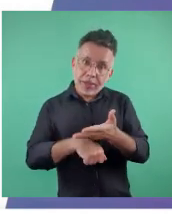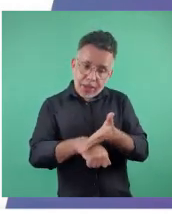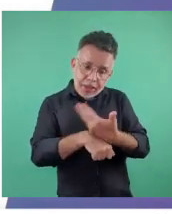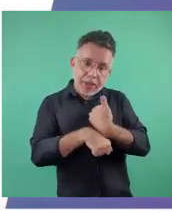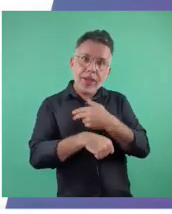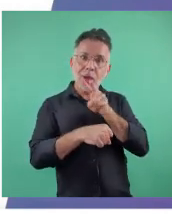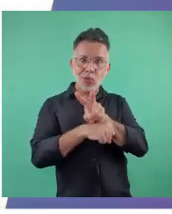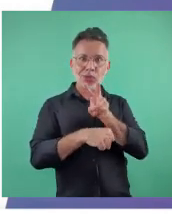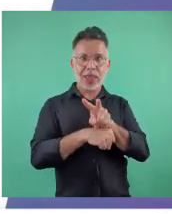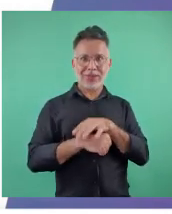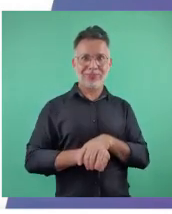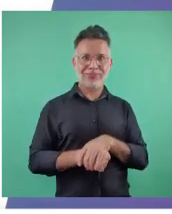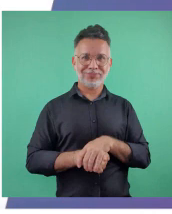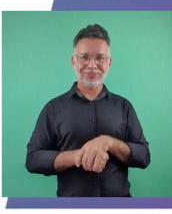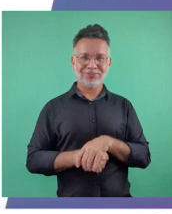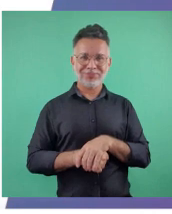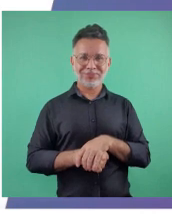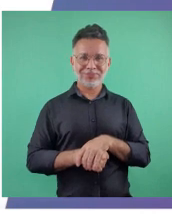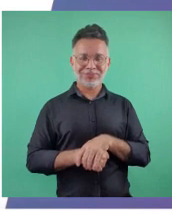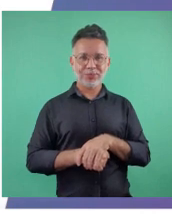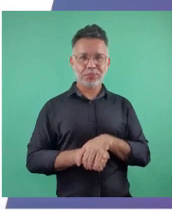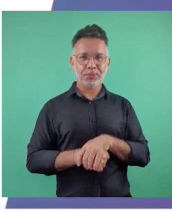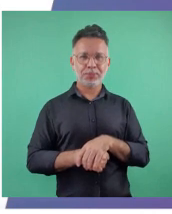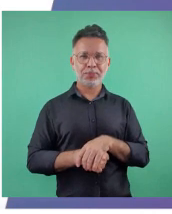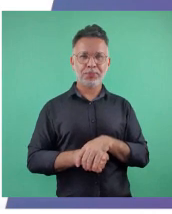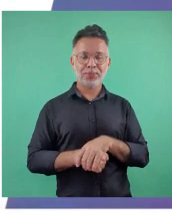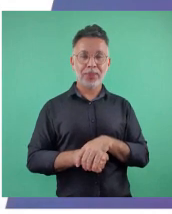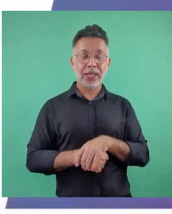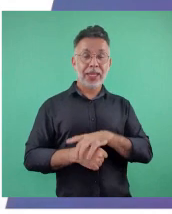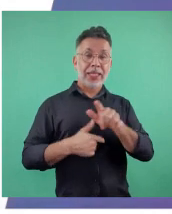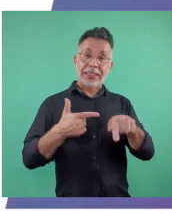é prevenção auditiva.